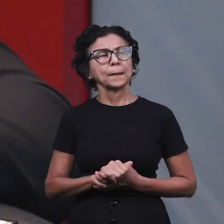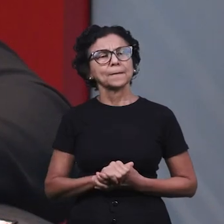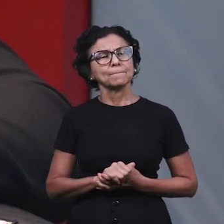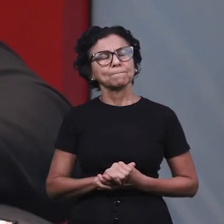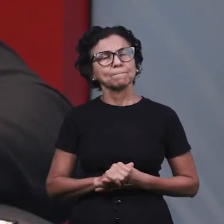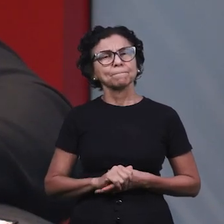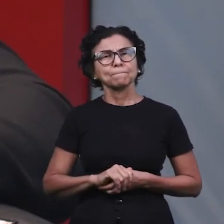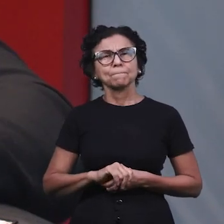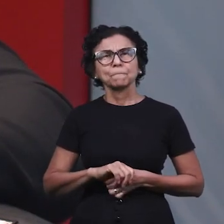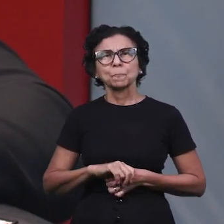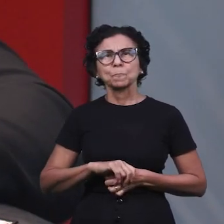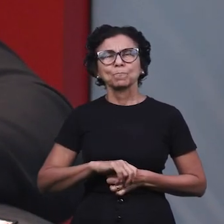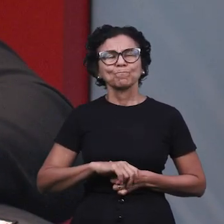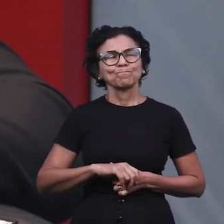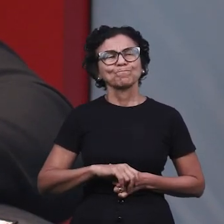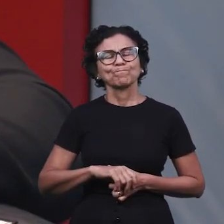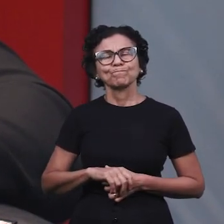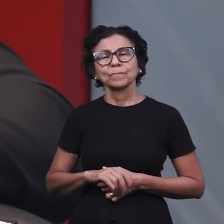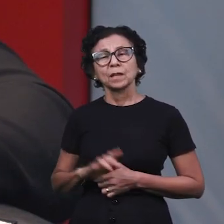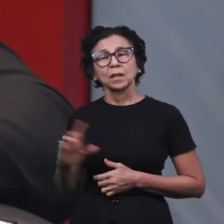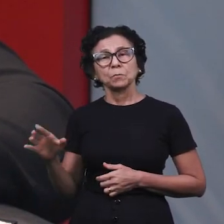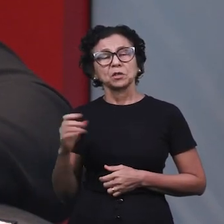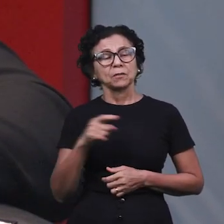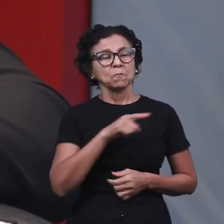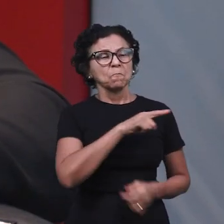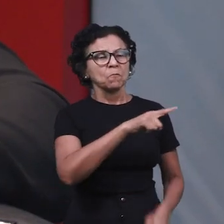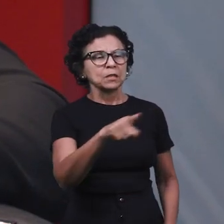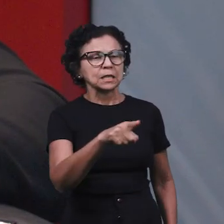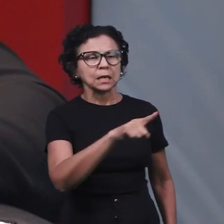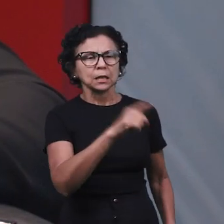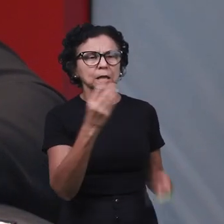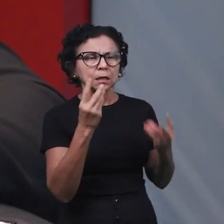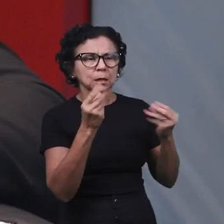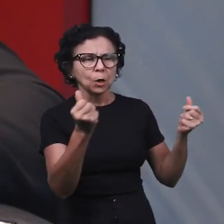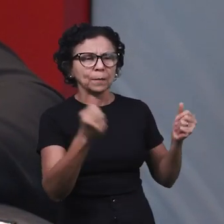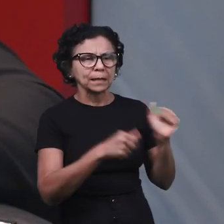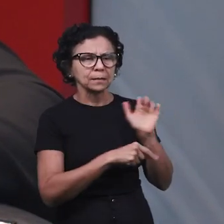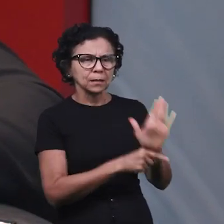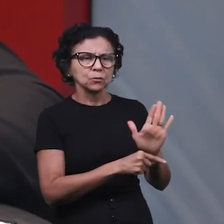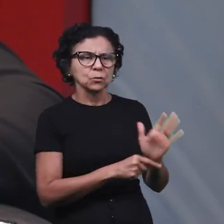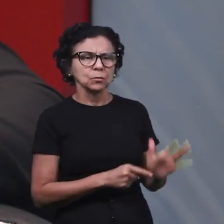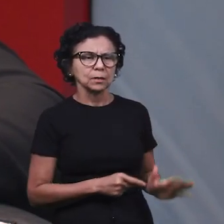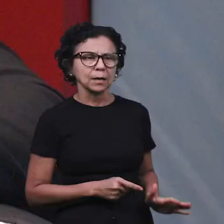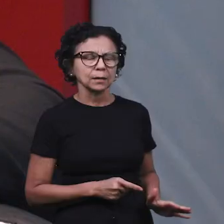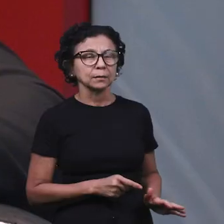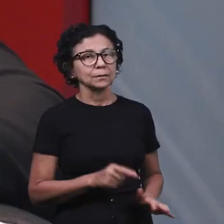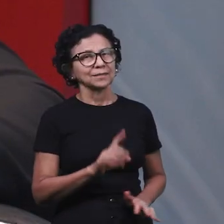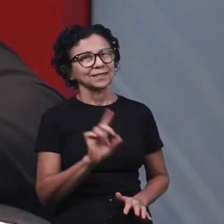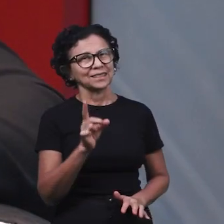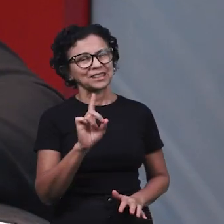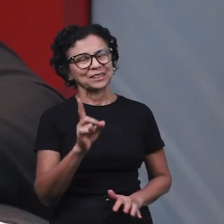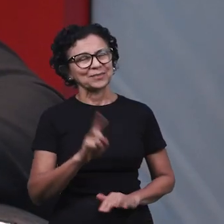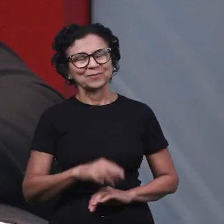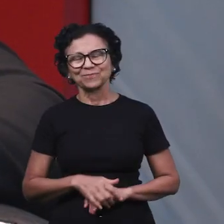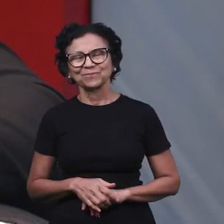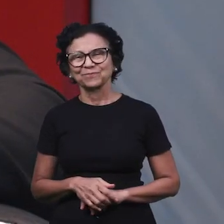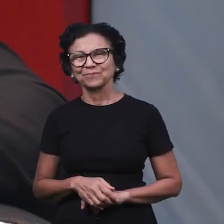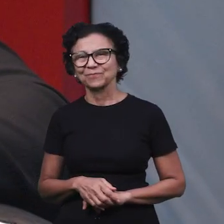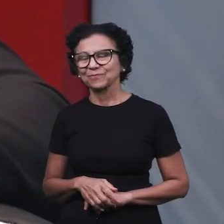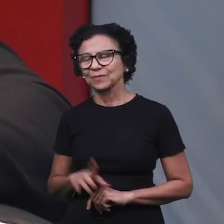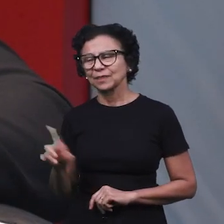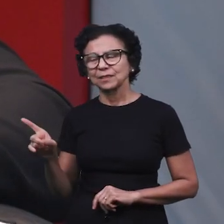o dedo e dizer assim, vocês não merecem, era José. Mas dentro da fraqueza deles, José disse